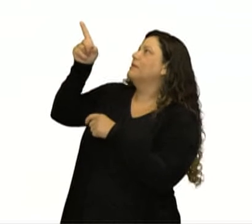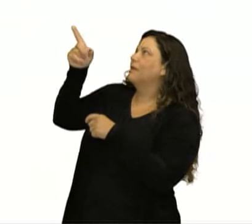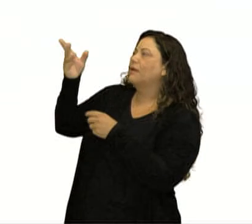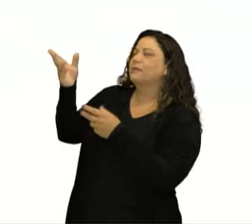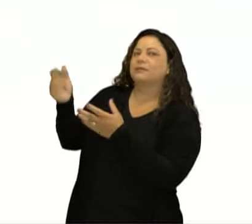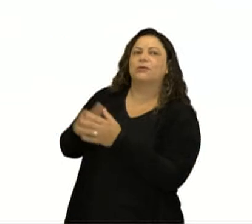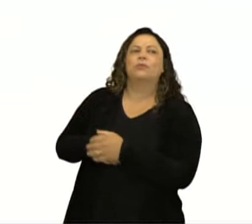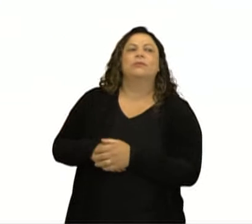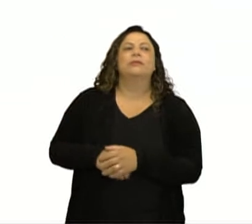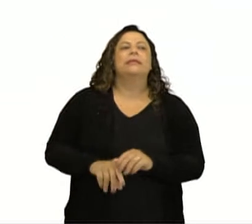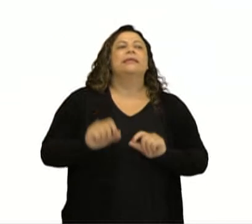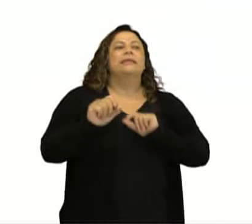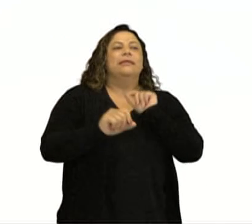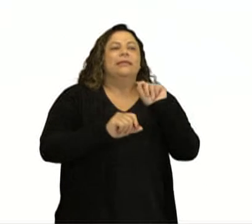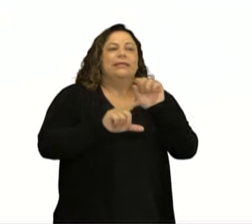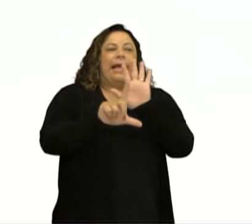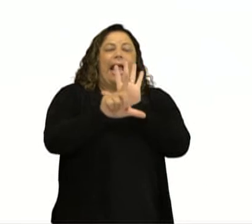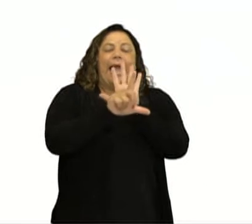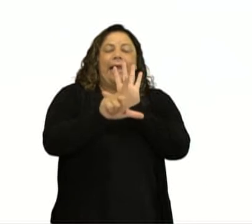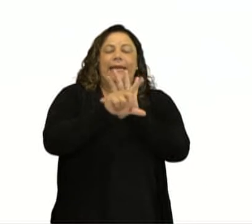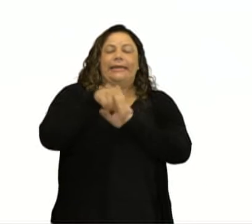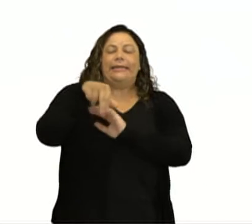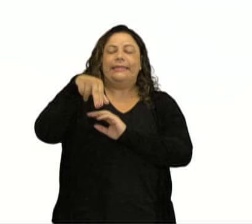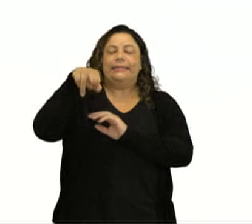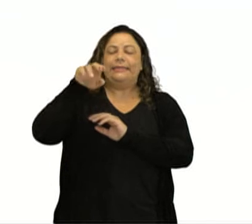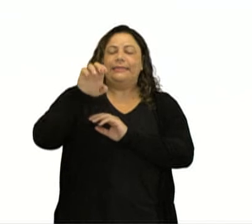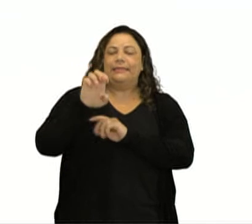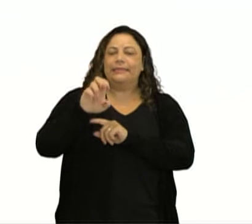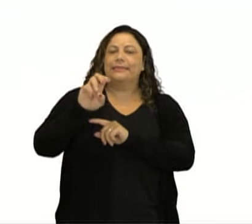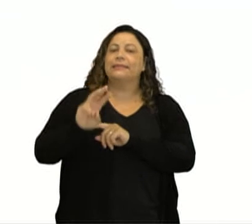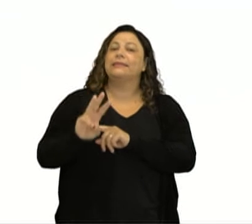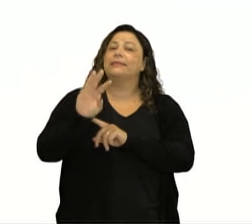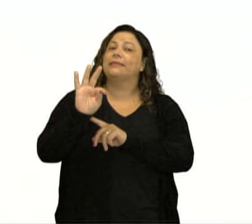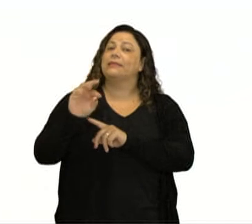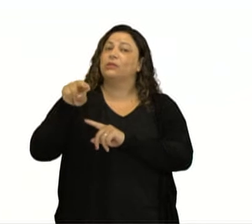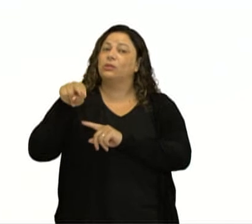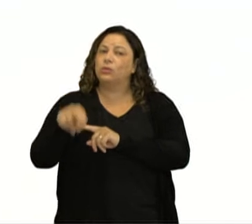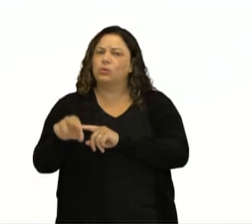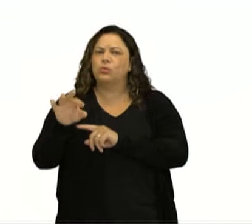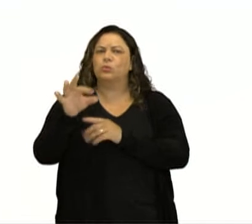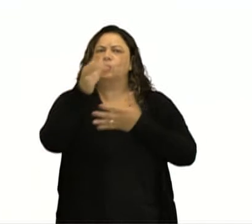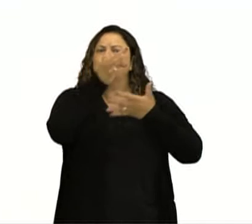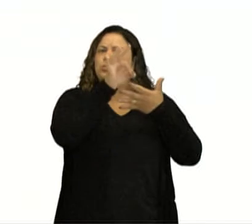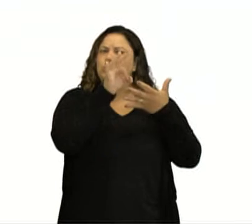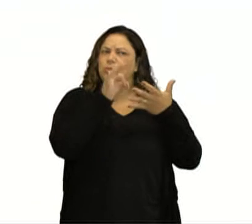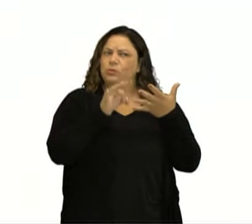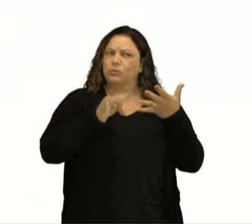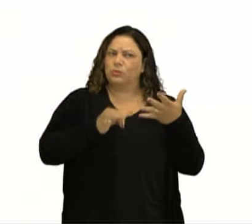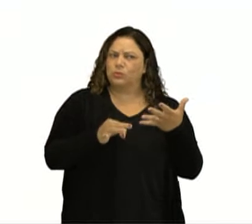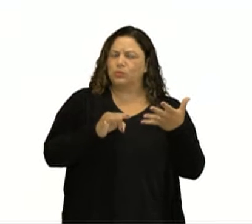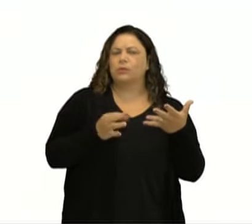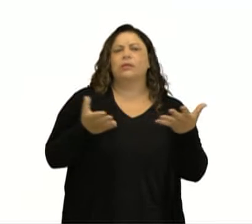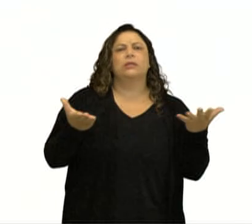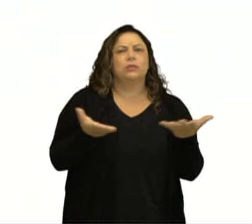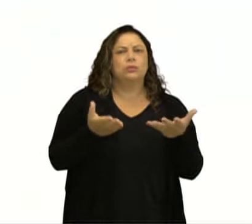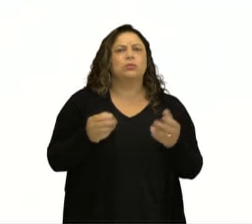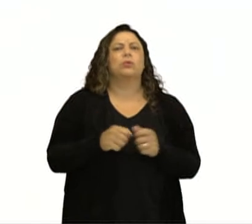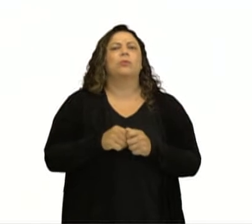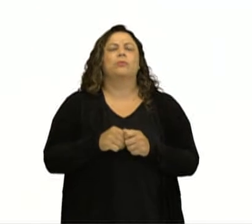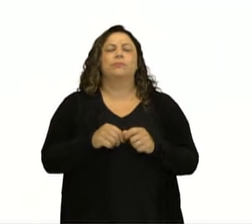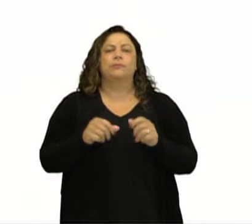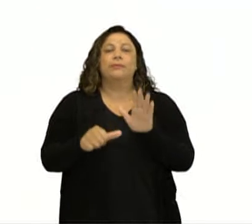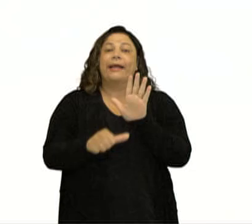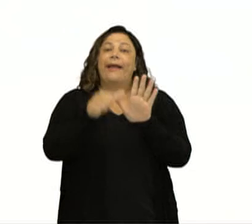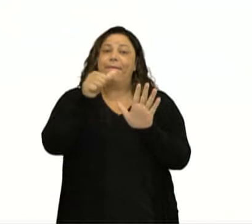Newton, elas necessitam algumas correções. E é esse que é o problema. Na parte de referencial inercial, as leis de Newton, a